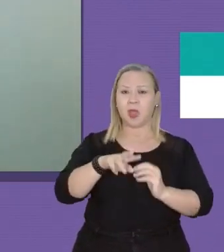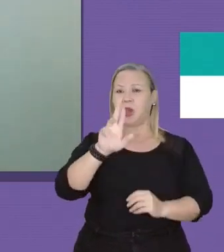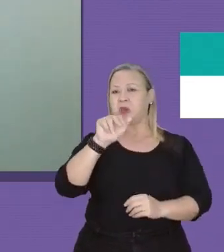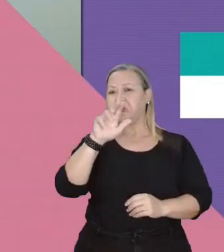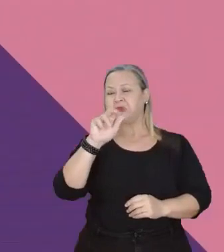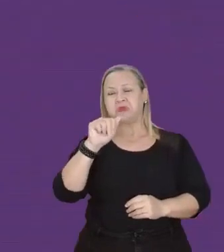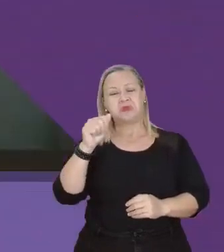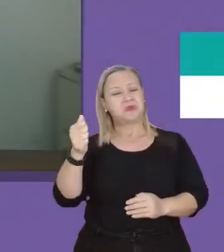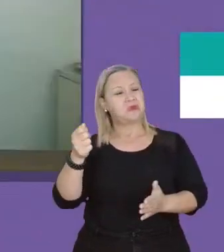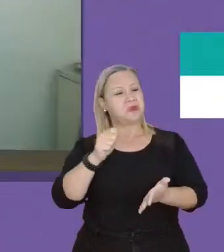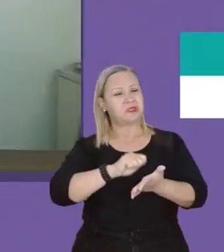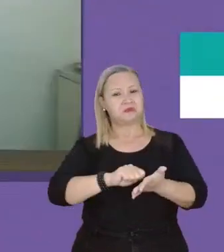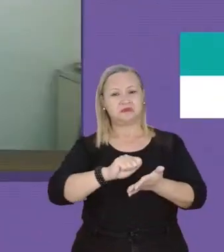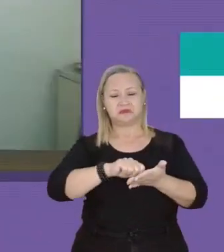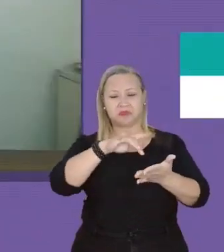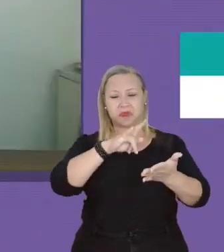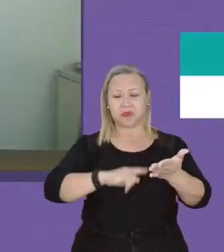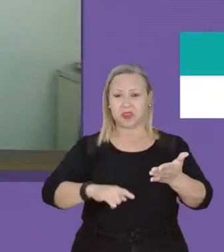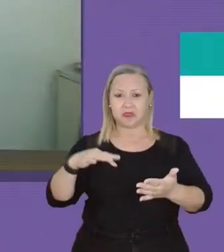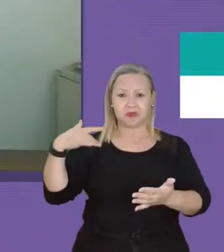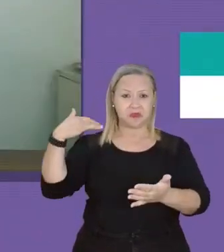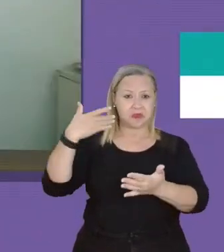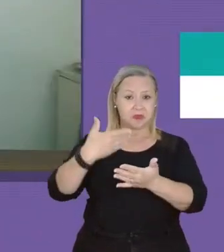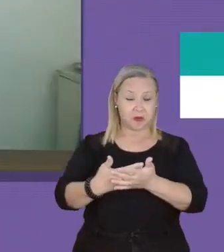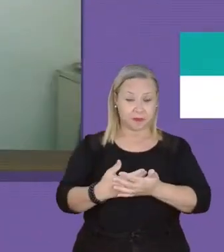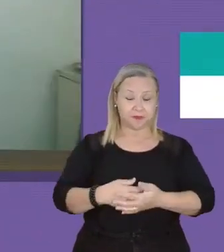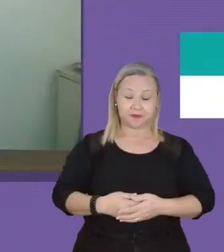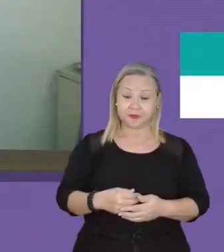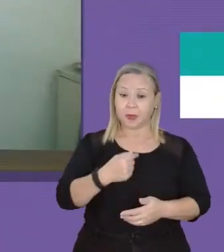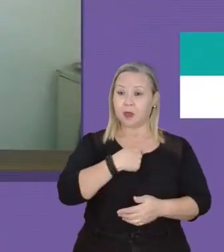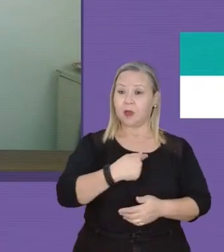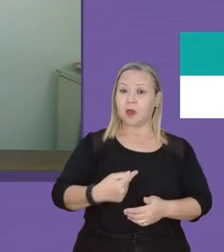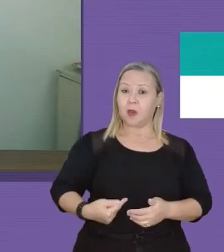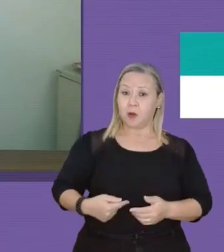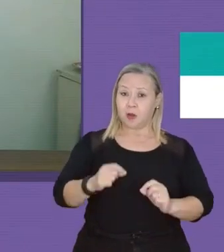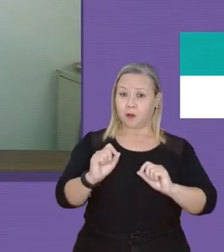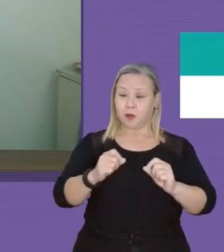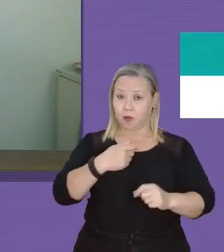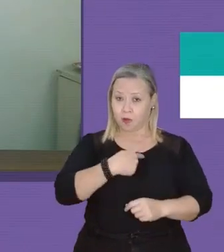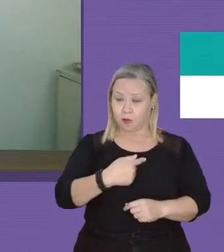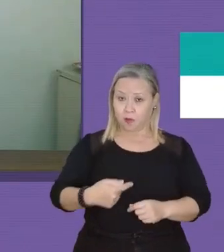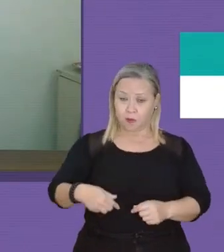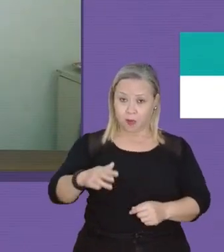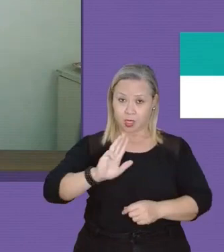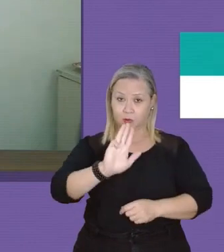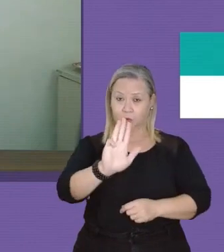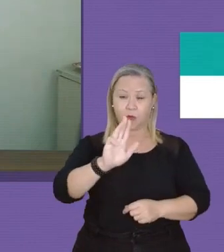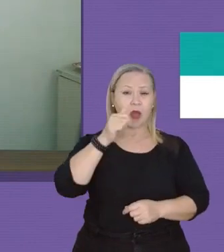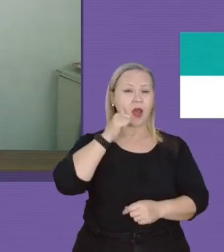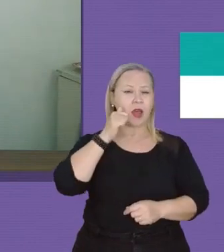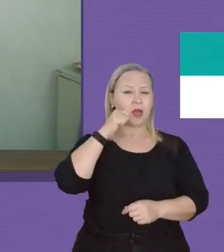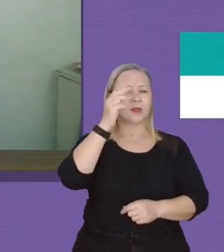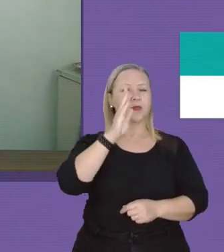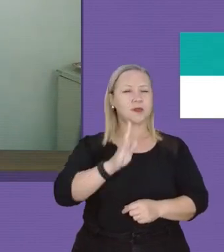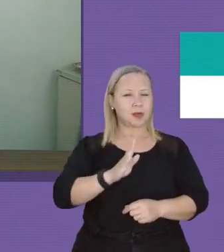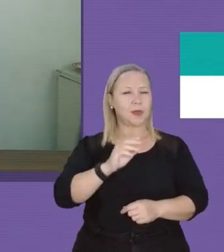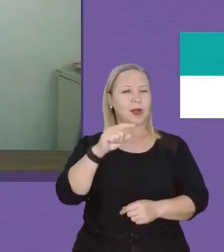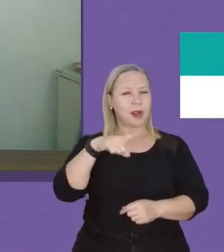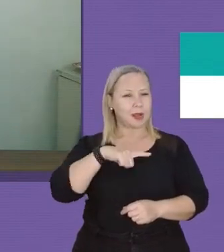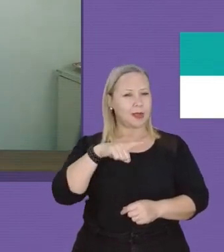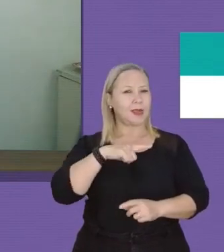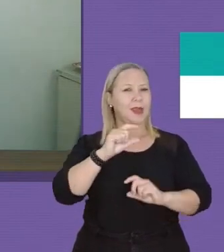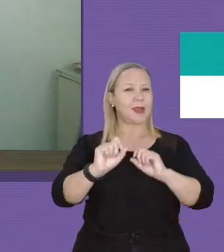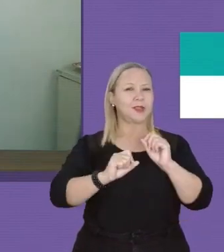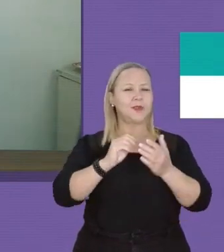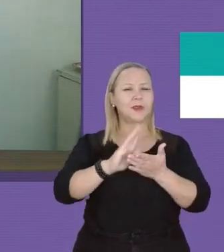em nossa história. Sob o meu governo e o governo do presidente Lula, as mulheres brasileiras obtiveram algumas de